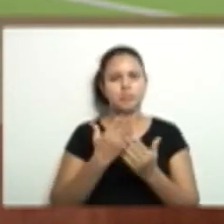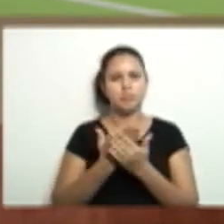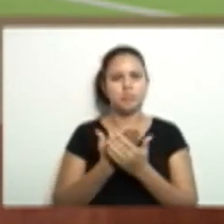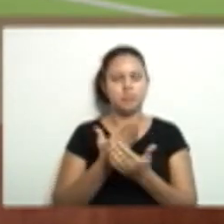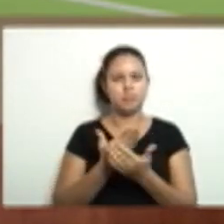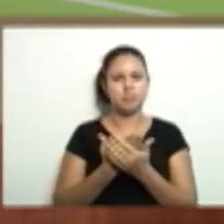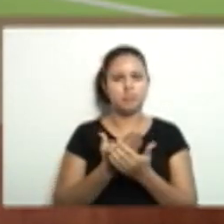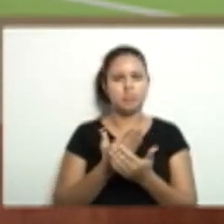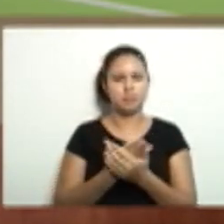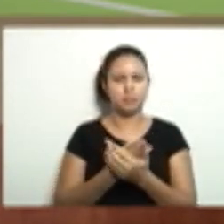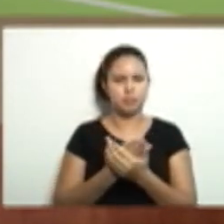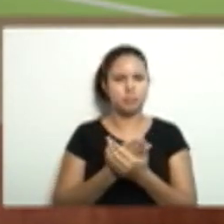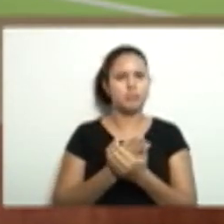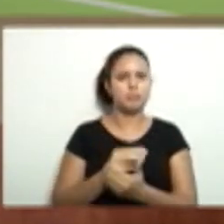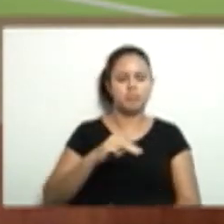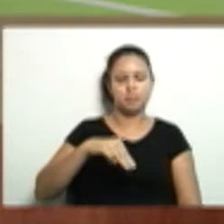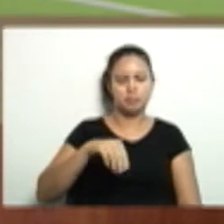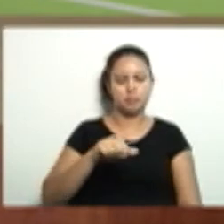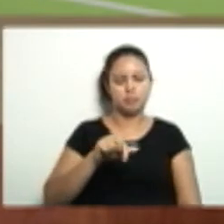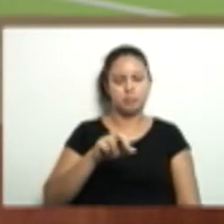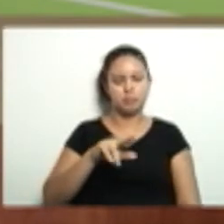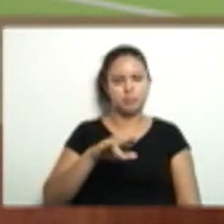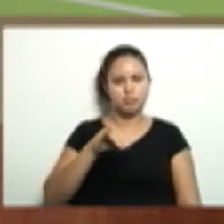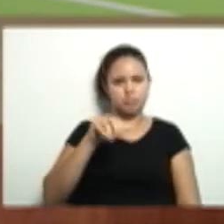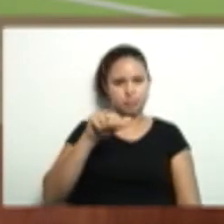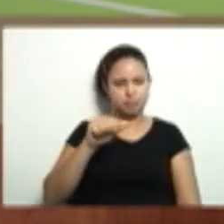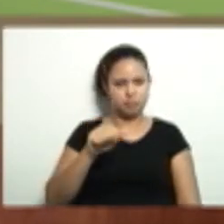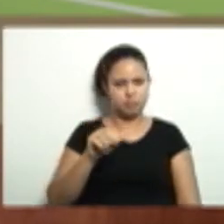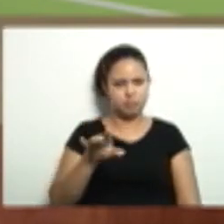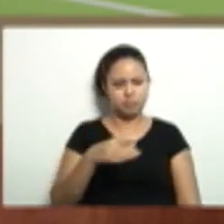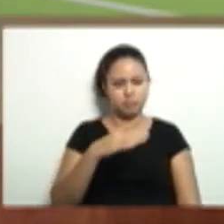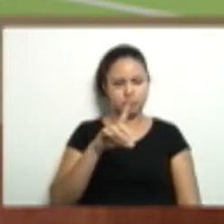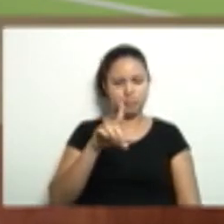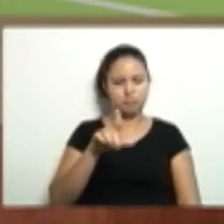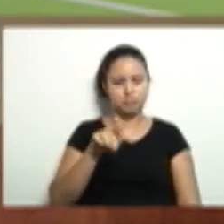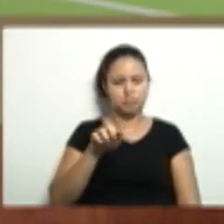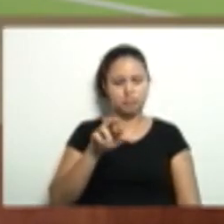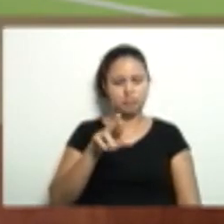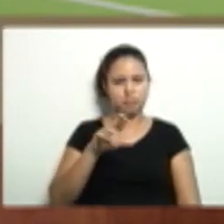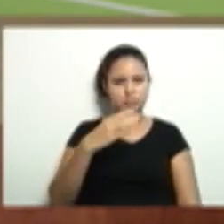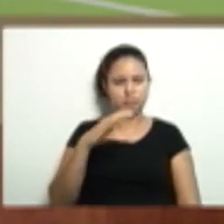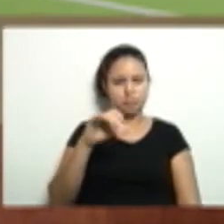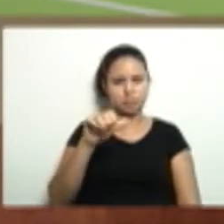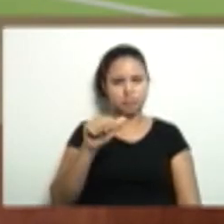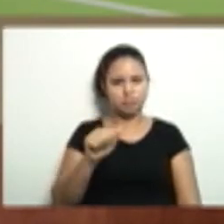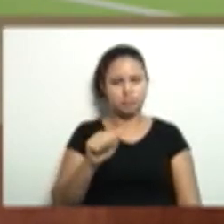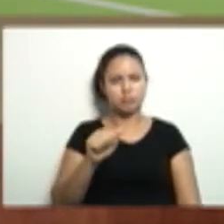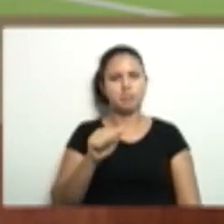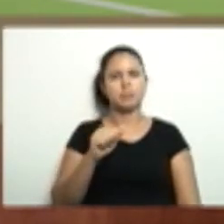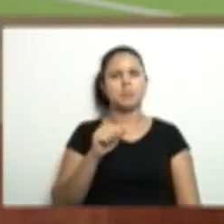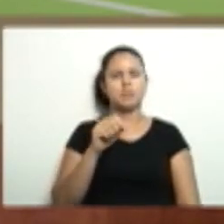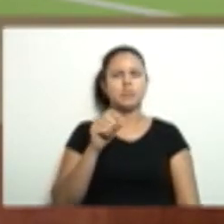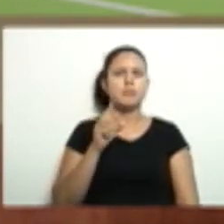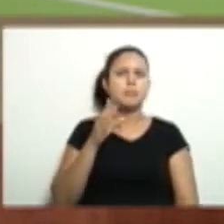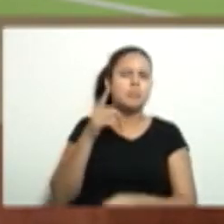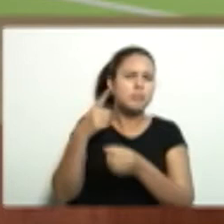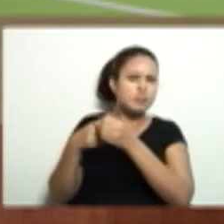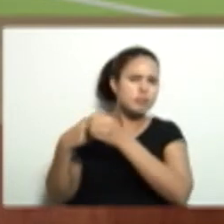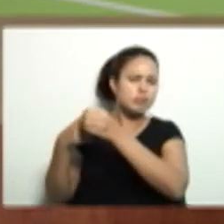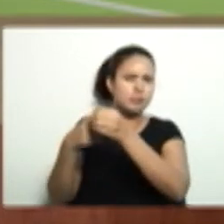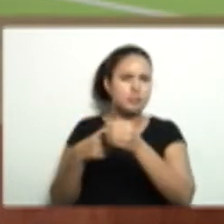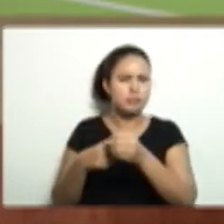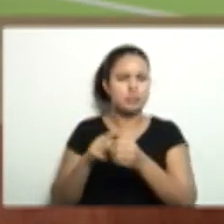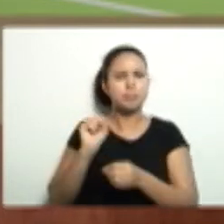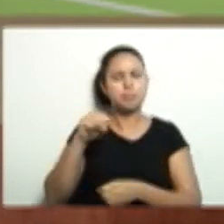Escola Maria das Graças, só um instante, sim, da Escola Maria Rosa Oliveira, Espigão do Oeste. Sim, pois ele tem